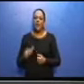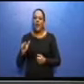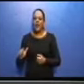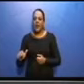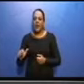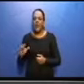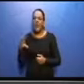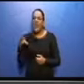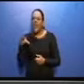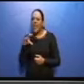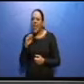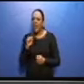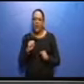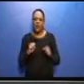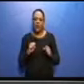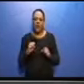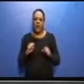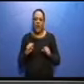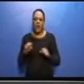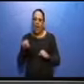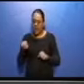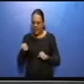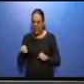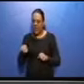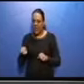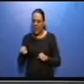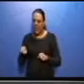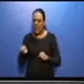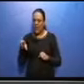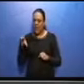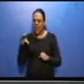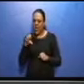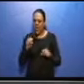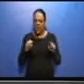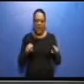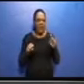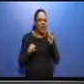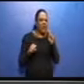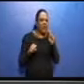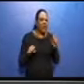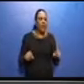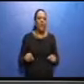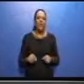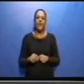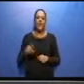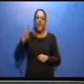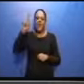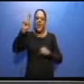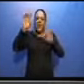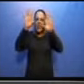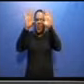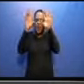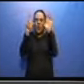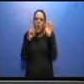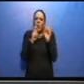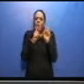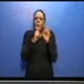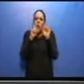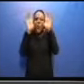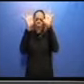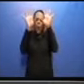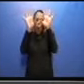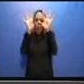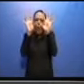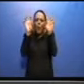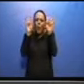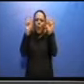fria. Essas setas aqui em azul, na verdade, são as massas de ar polares, né? Frias e secas. E nós temos aqui as